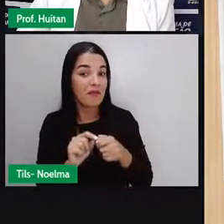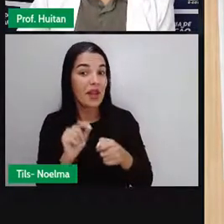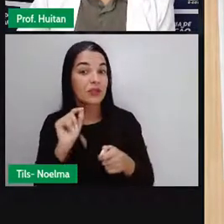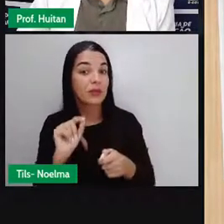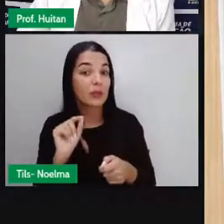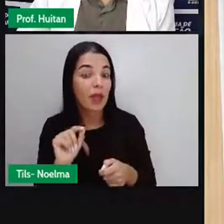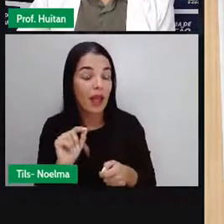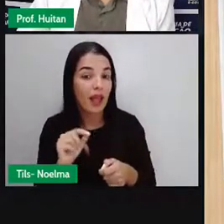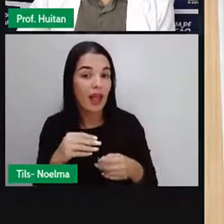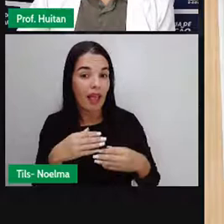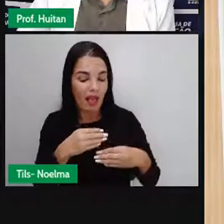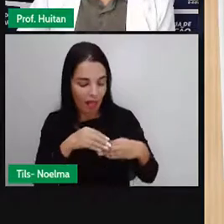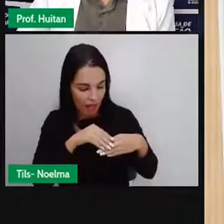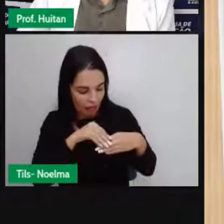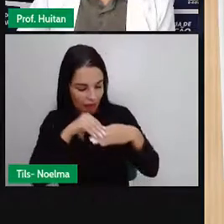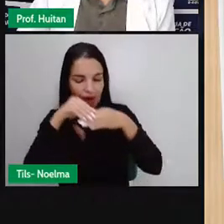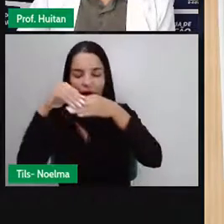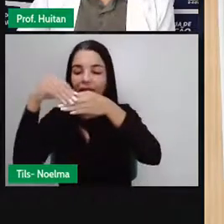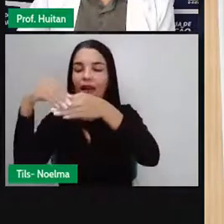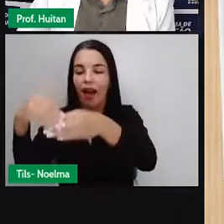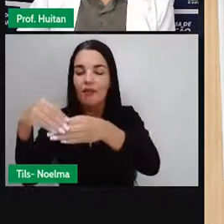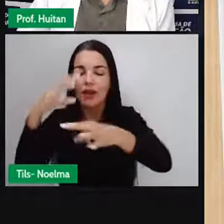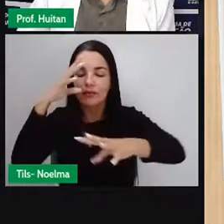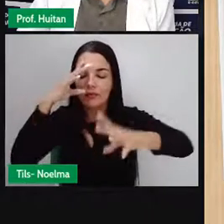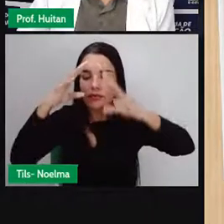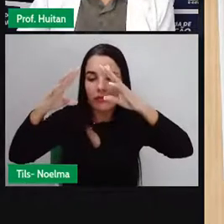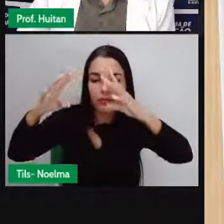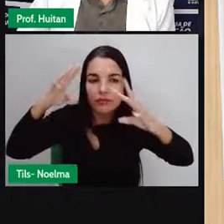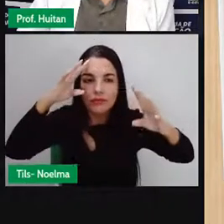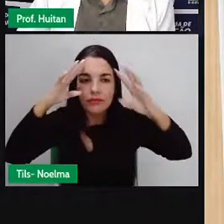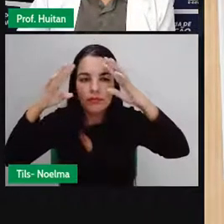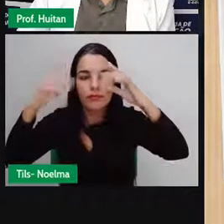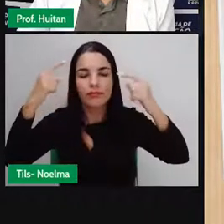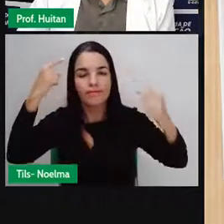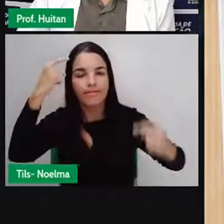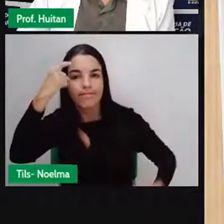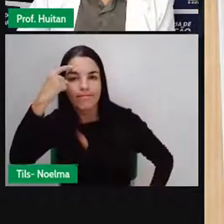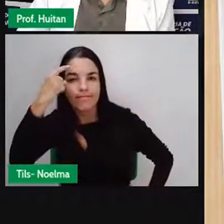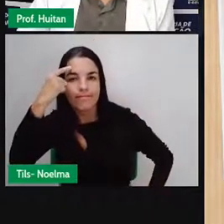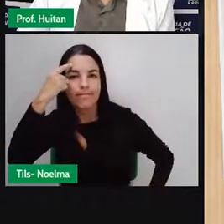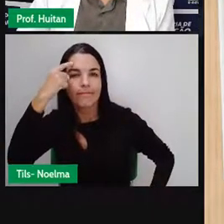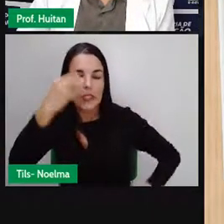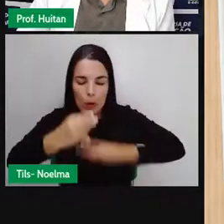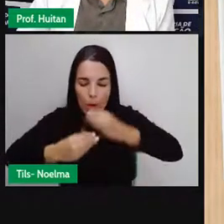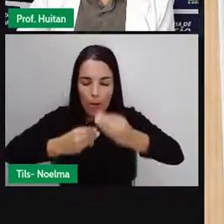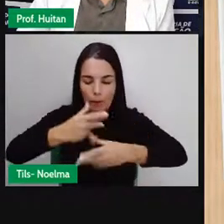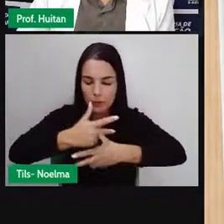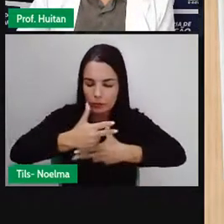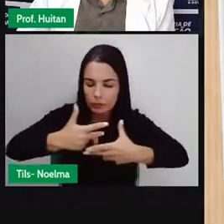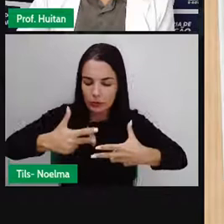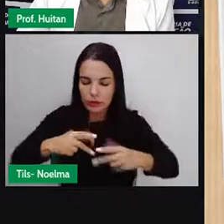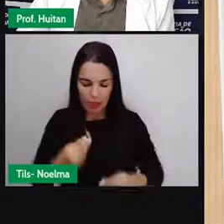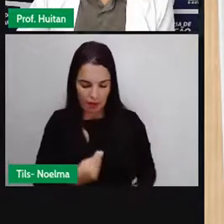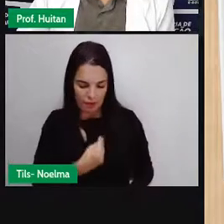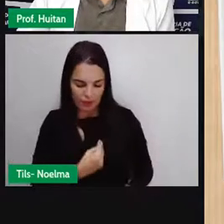ela nos leva, não é, a refletir, a pensar os vários aspectos da nossa